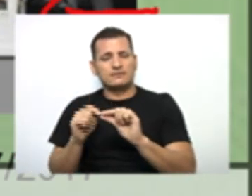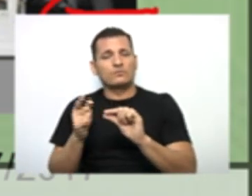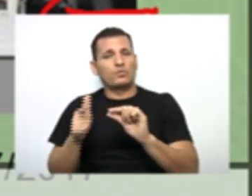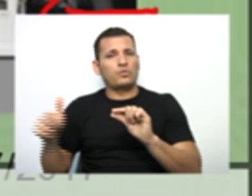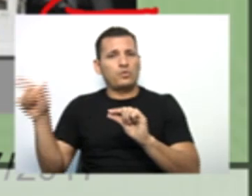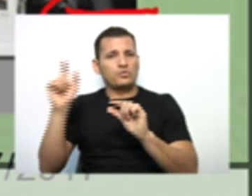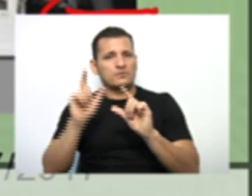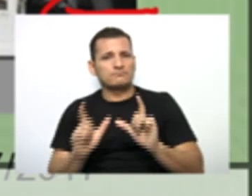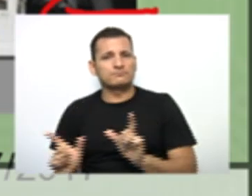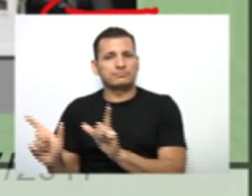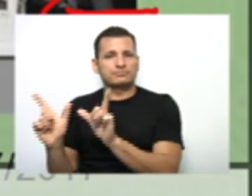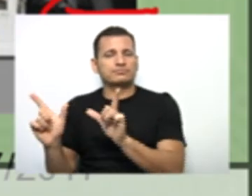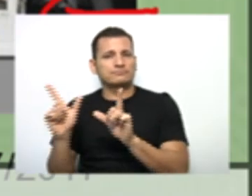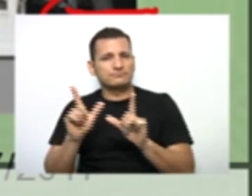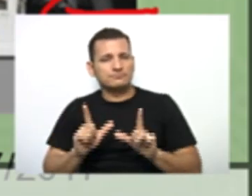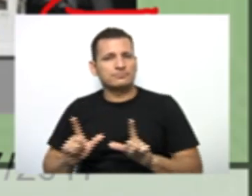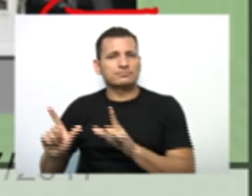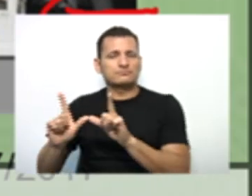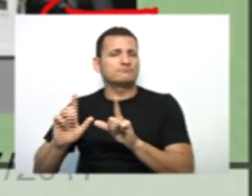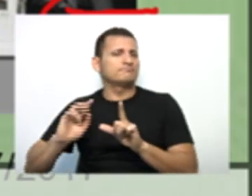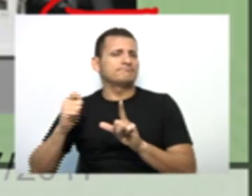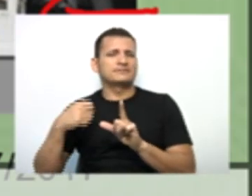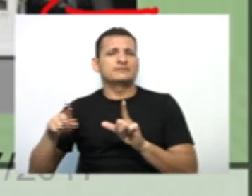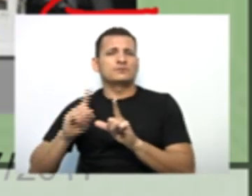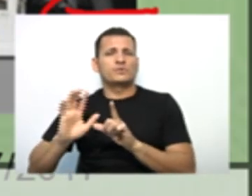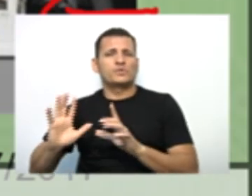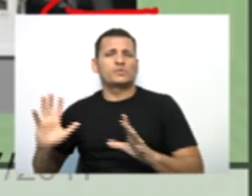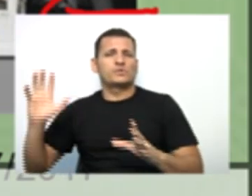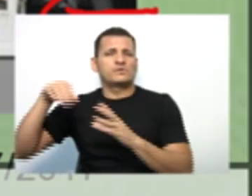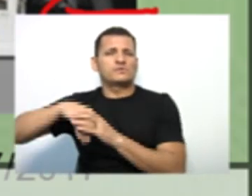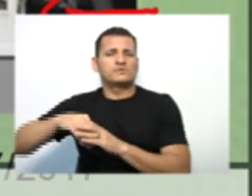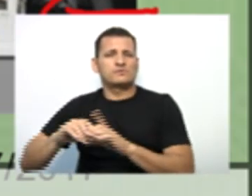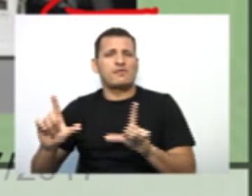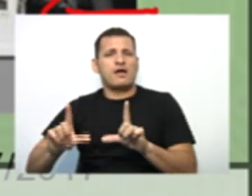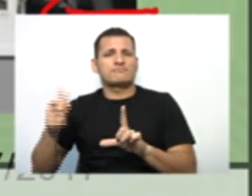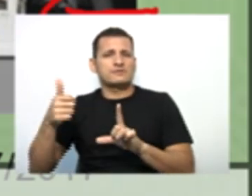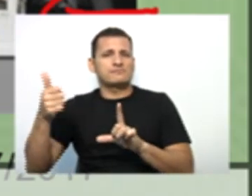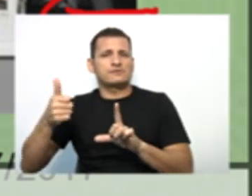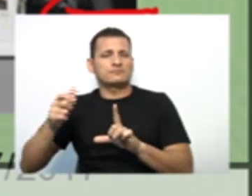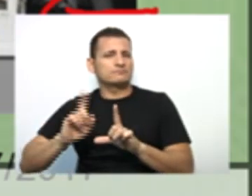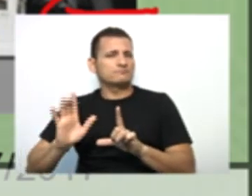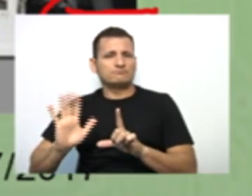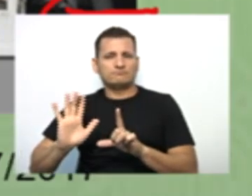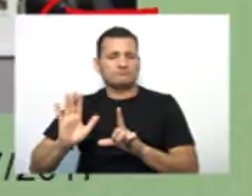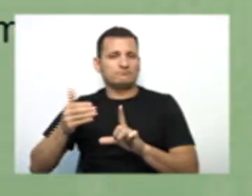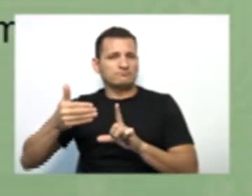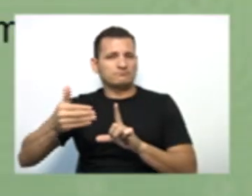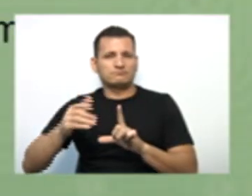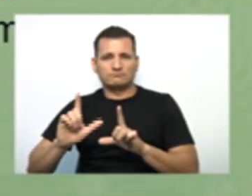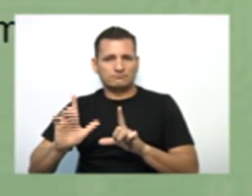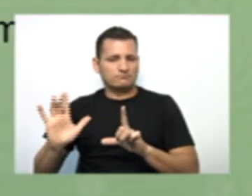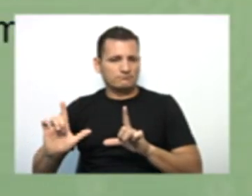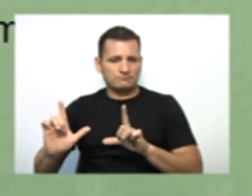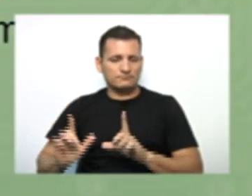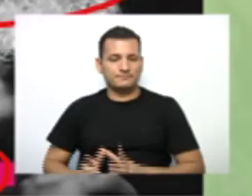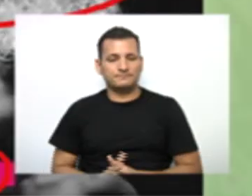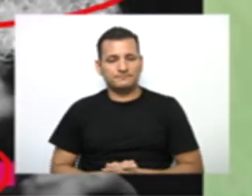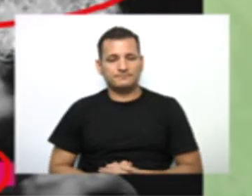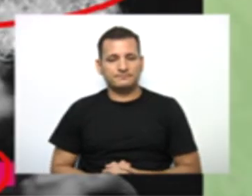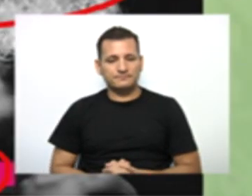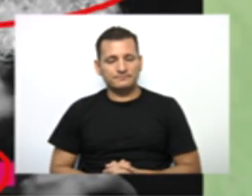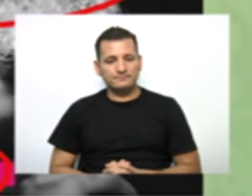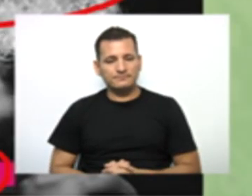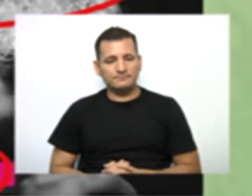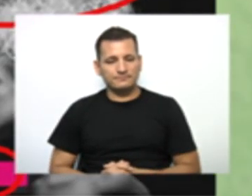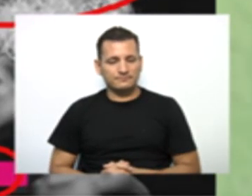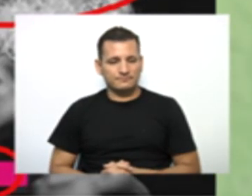levem para essas informações. Não precisa estar tudo só na página inicial. Tudo bem? Então, deixa eu